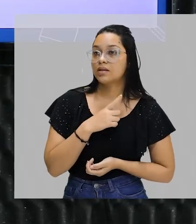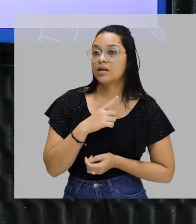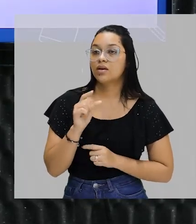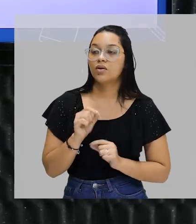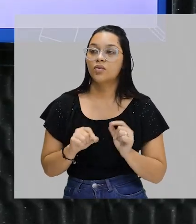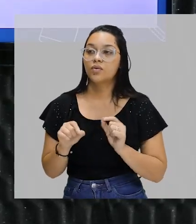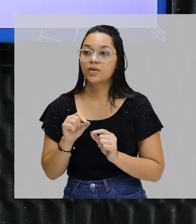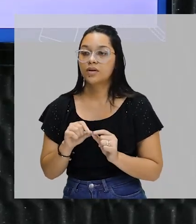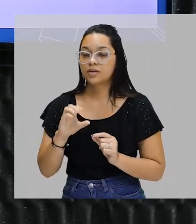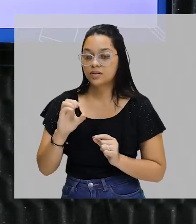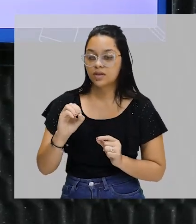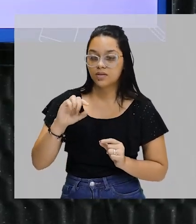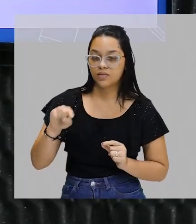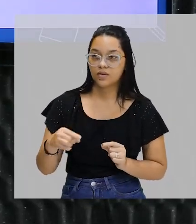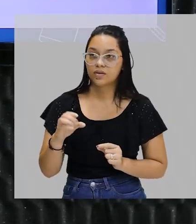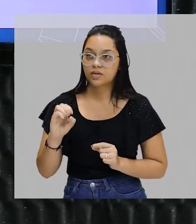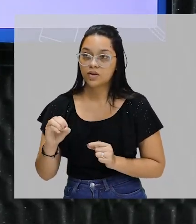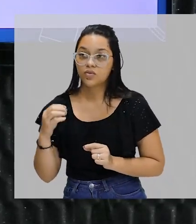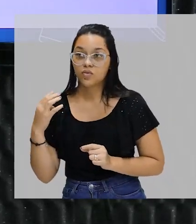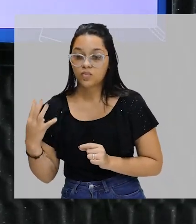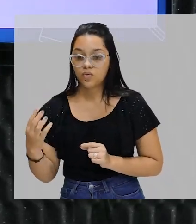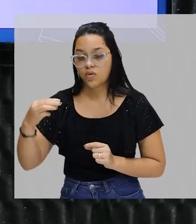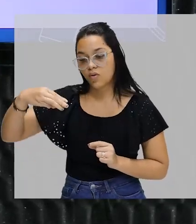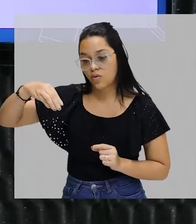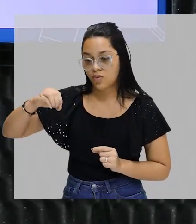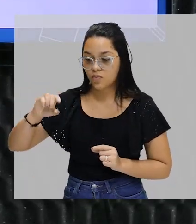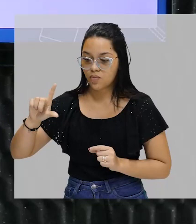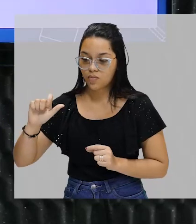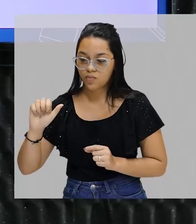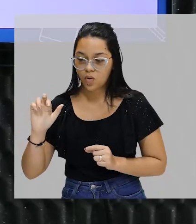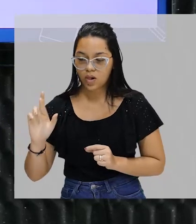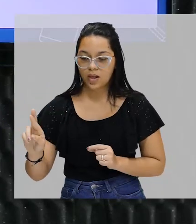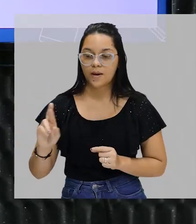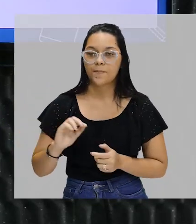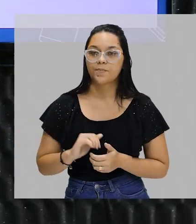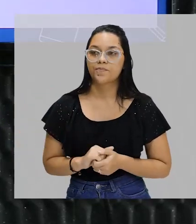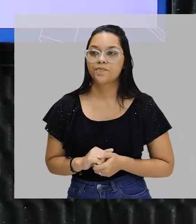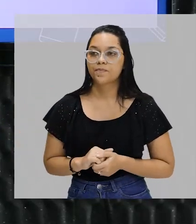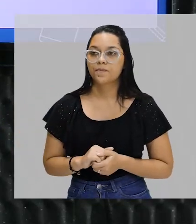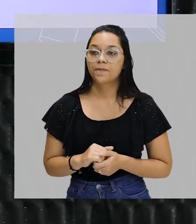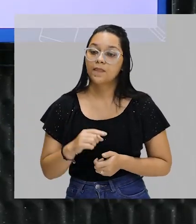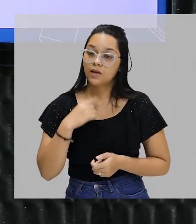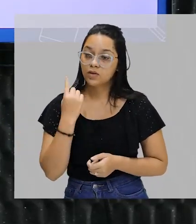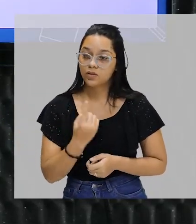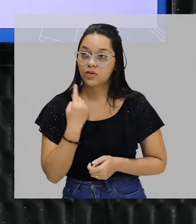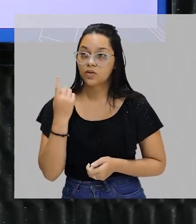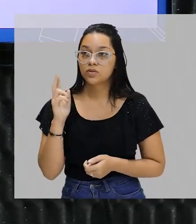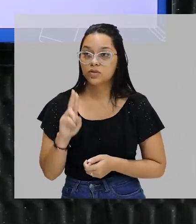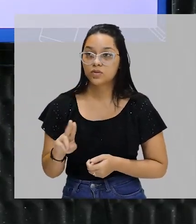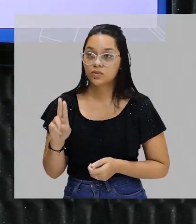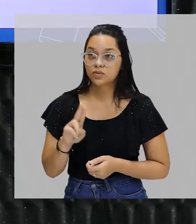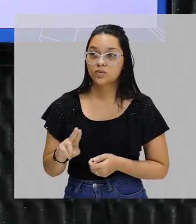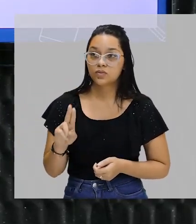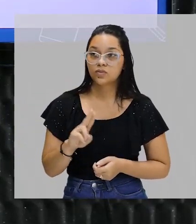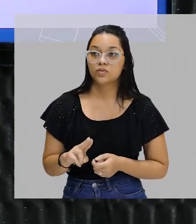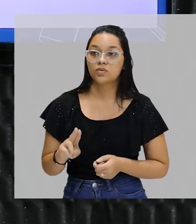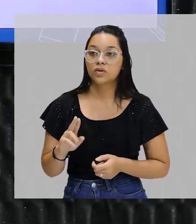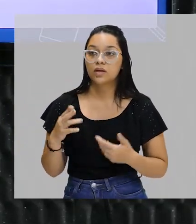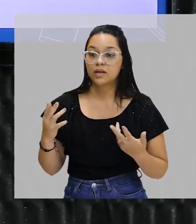uma solução 0,04 molar, certo? Assim, a gente emprega